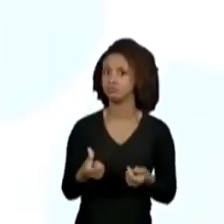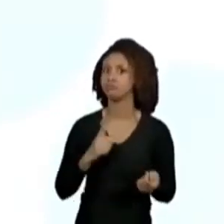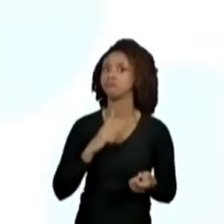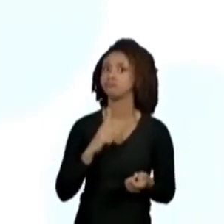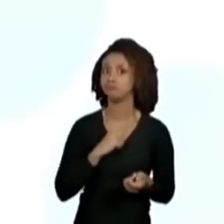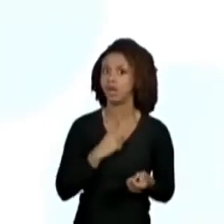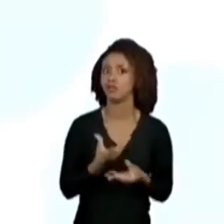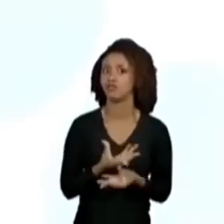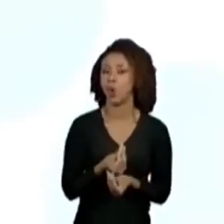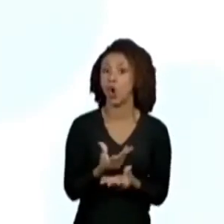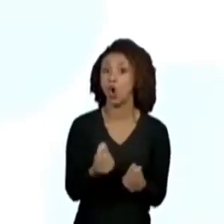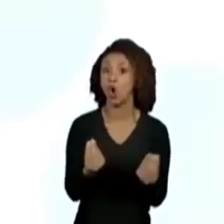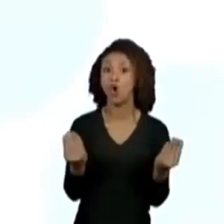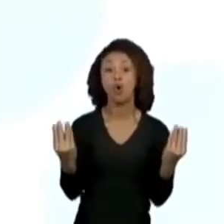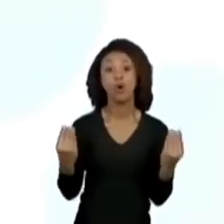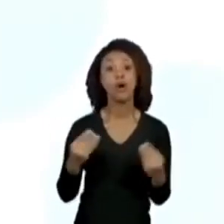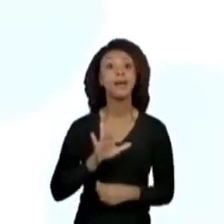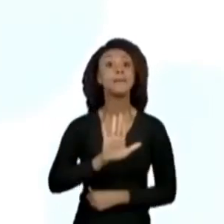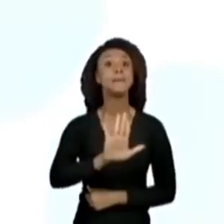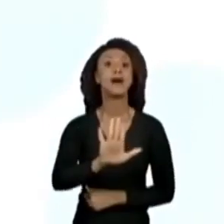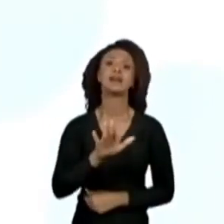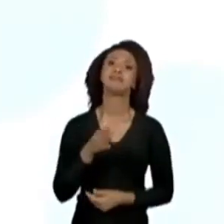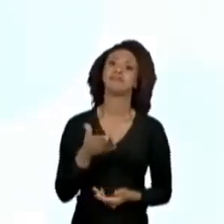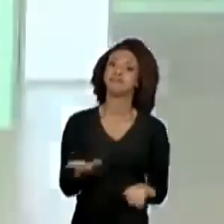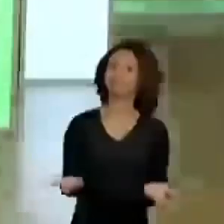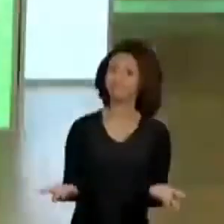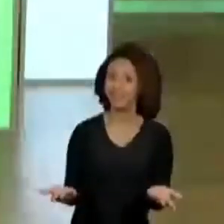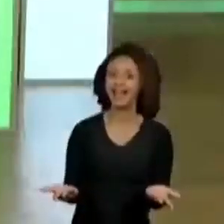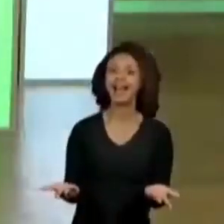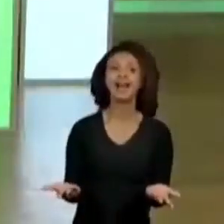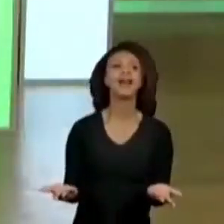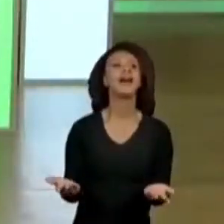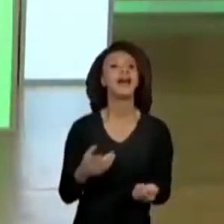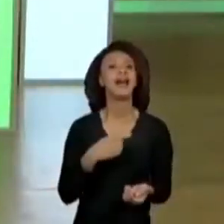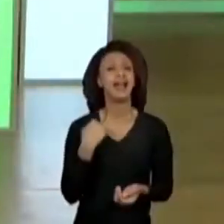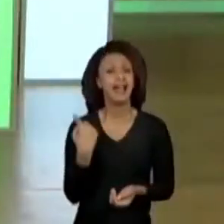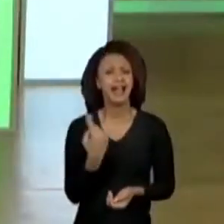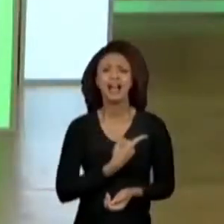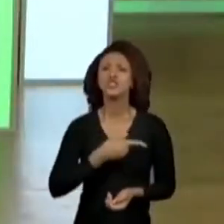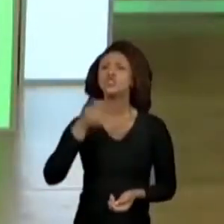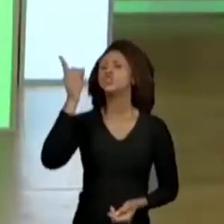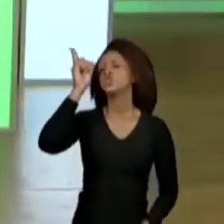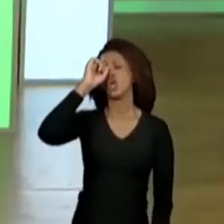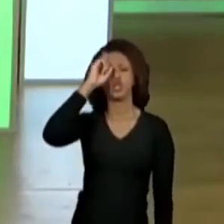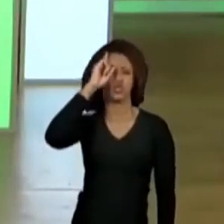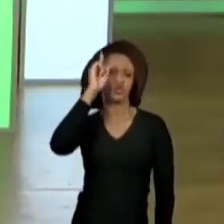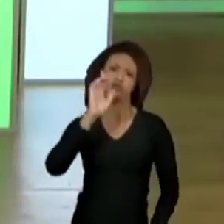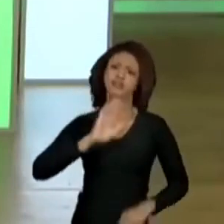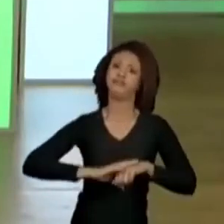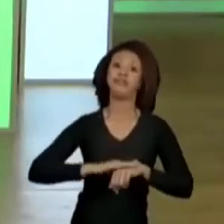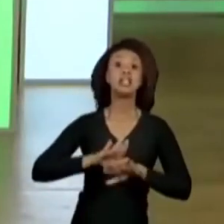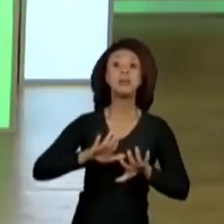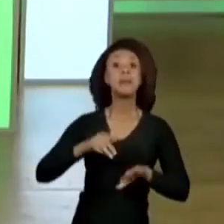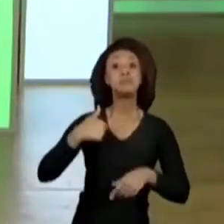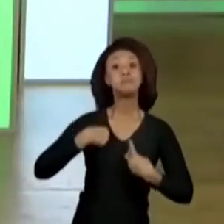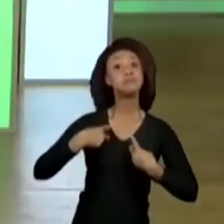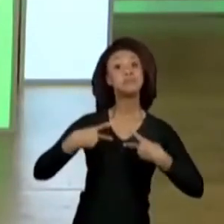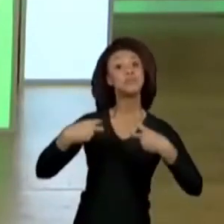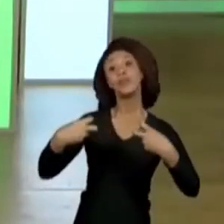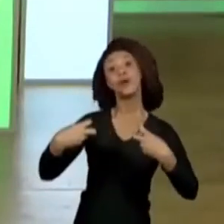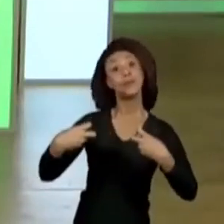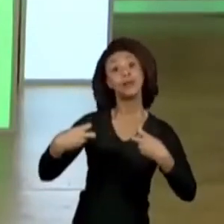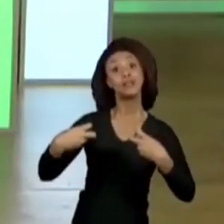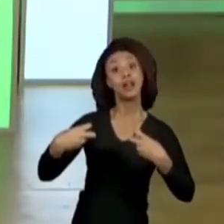Né? parece? Mas, criançada, isso aí a gente faz todo dia. É que a gente faz sem